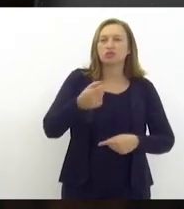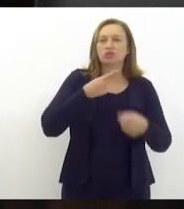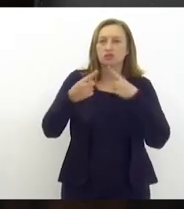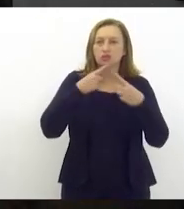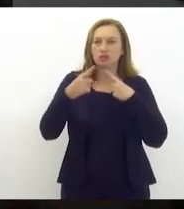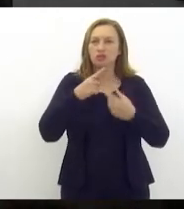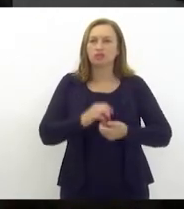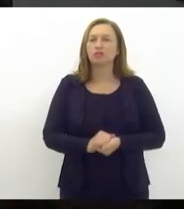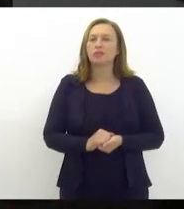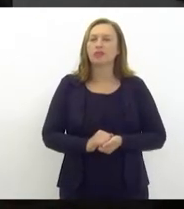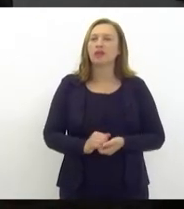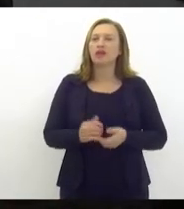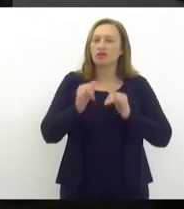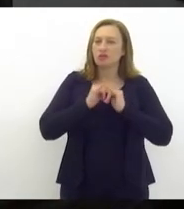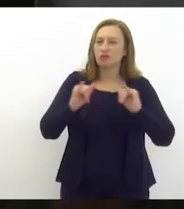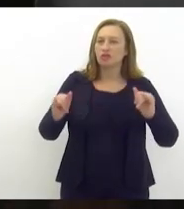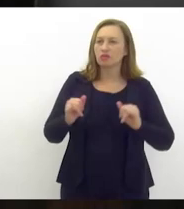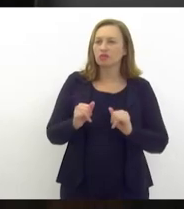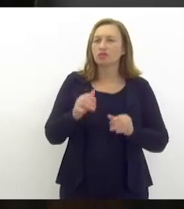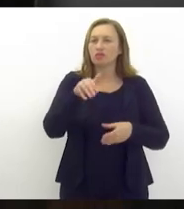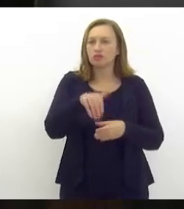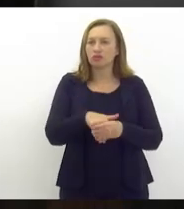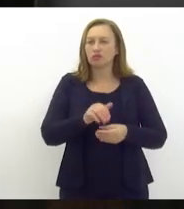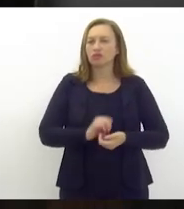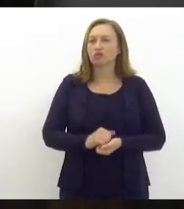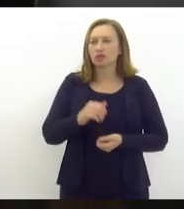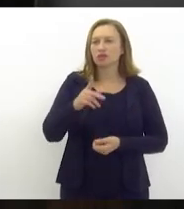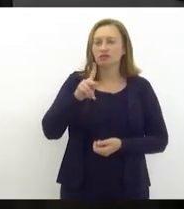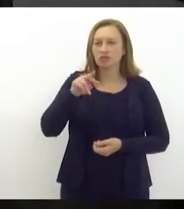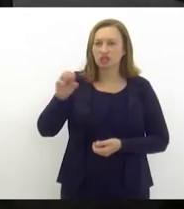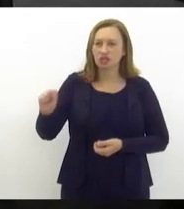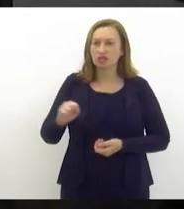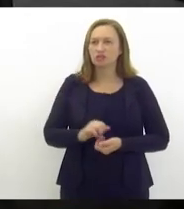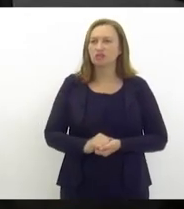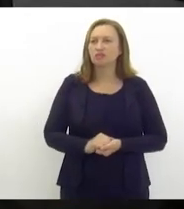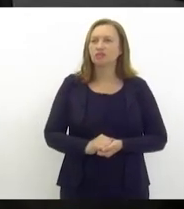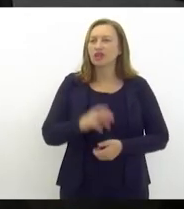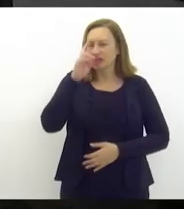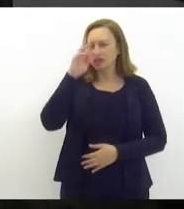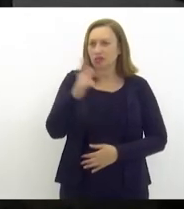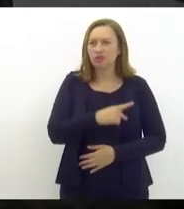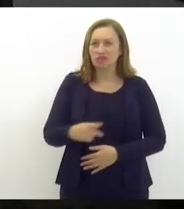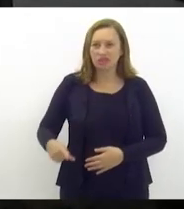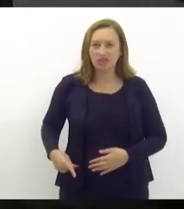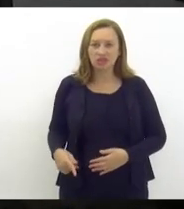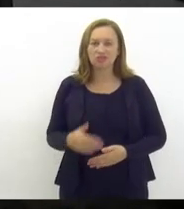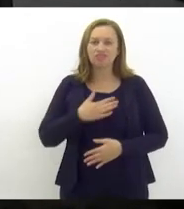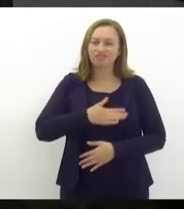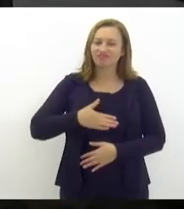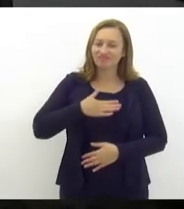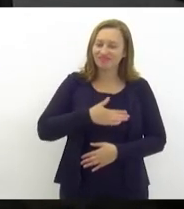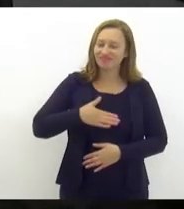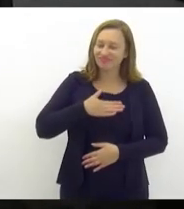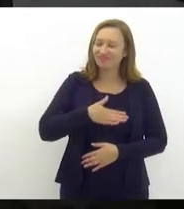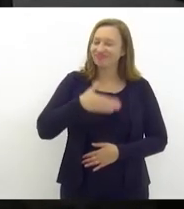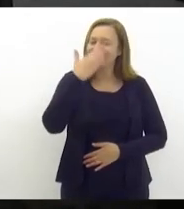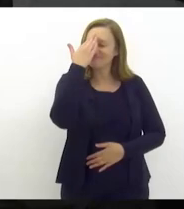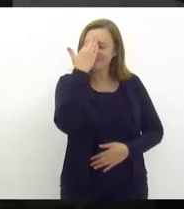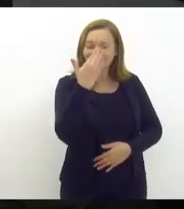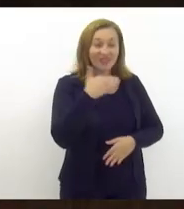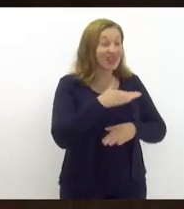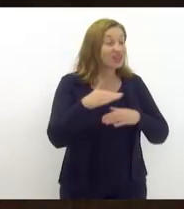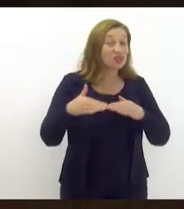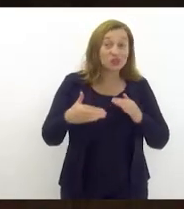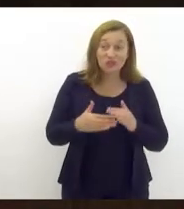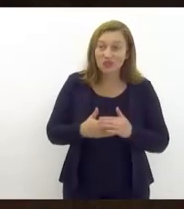instância. Para declarar voto, senhor presidente. Para declarar voto, Vinícius Cozzolino. Senhor presidente, eu gostaria de agradecer a todos